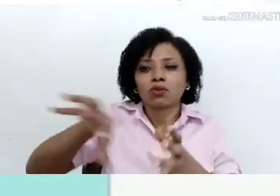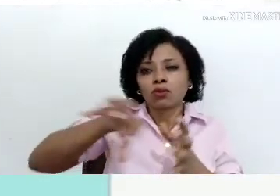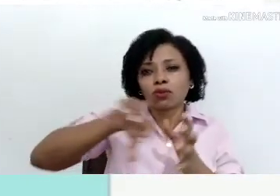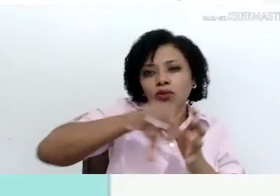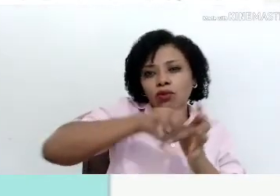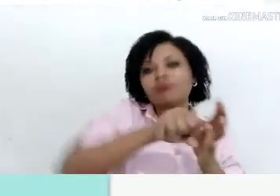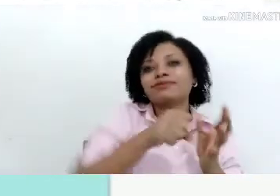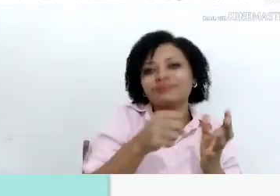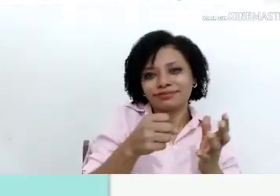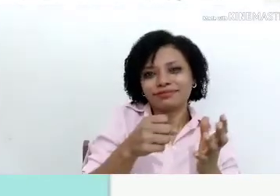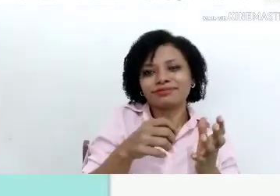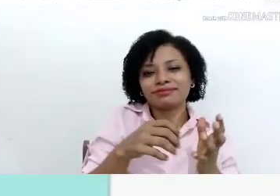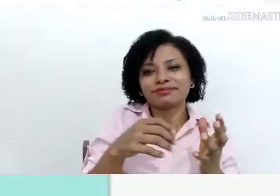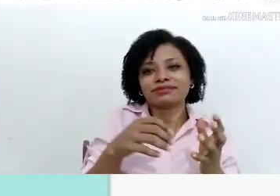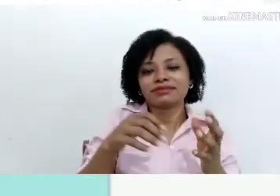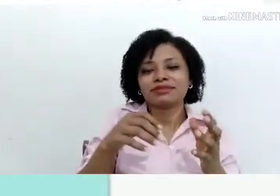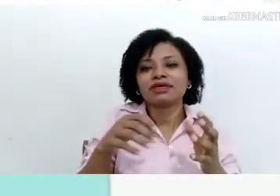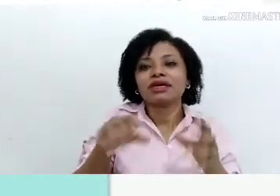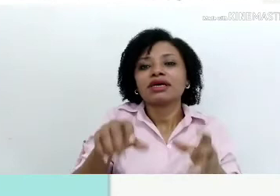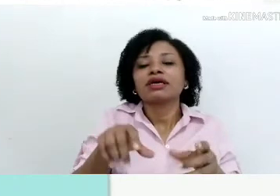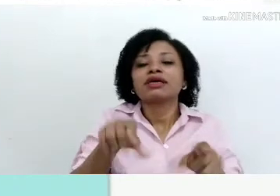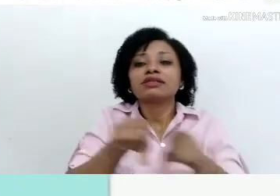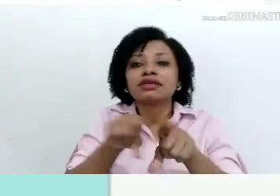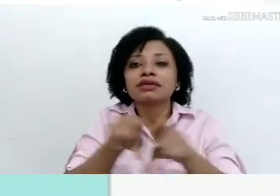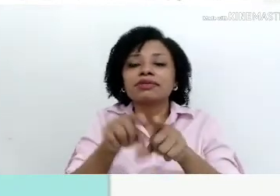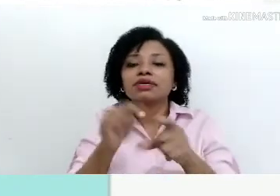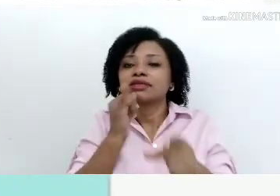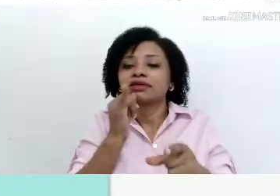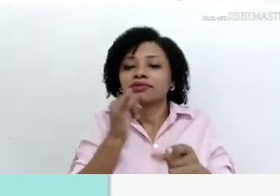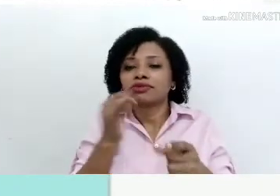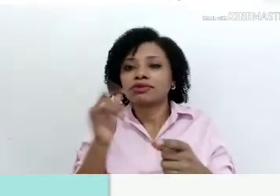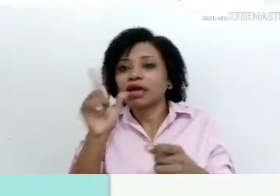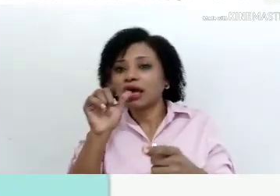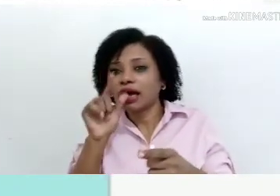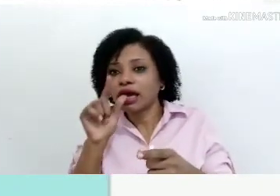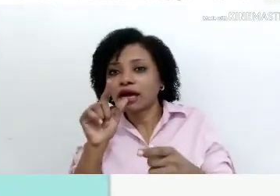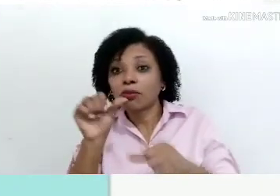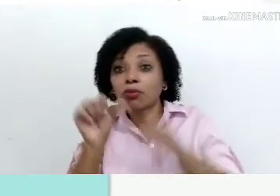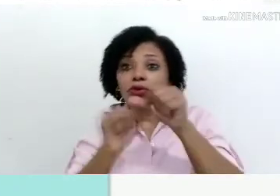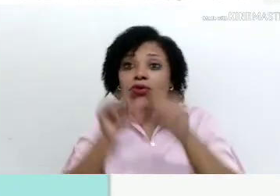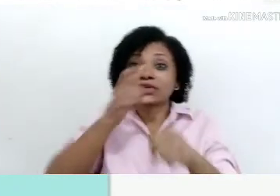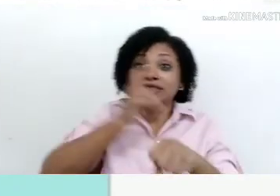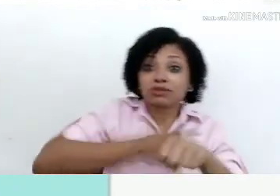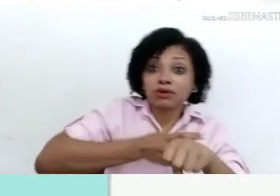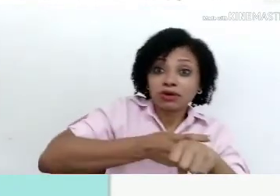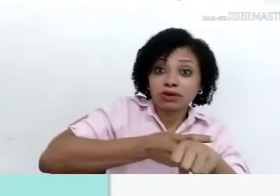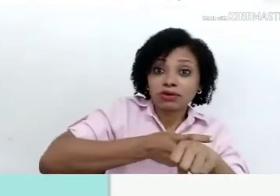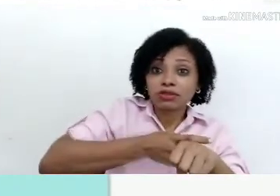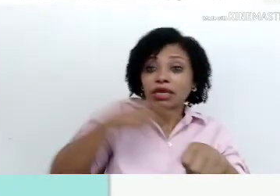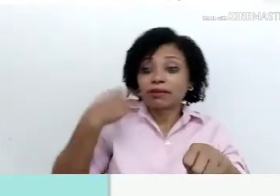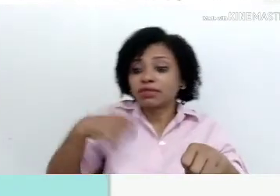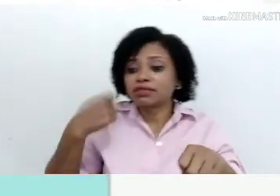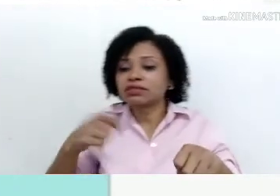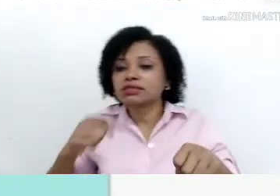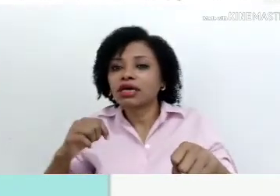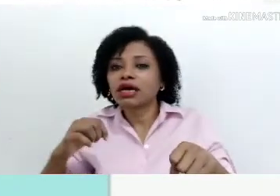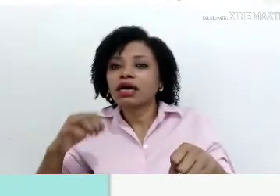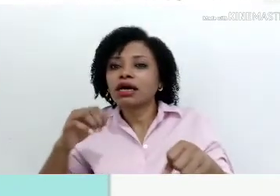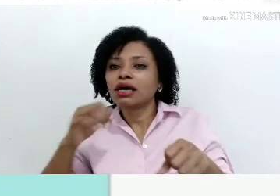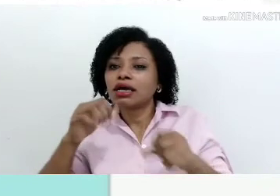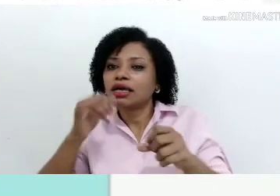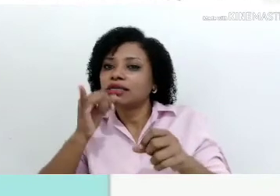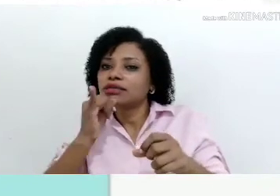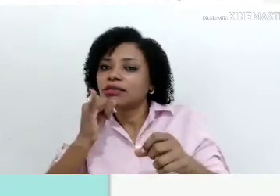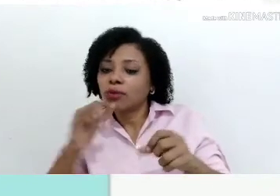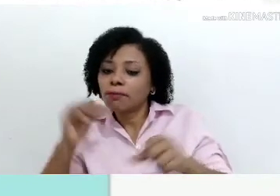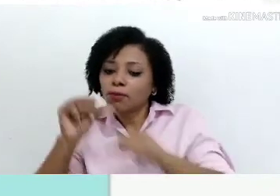o contrário, do sentido do gasoso para líquido, do líquido para o sólido. Eles precisam liberar calor